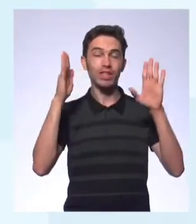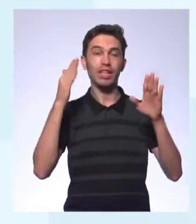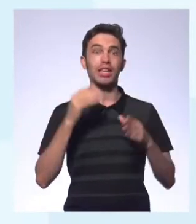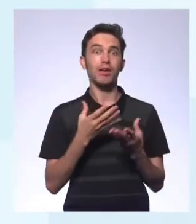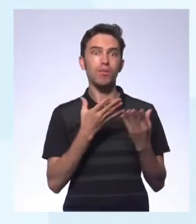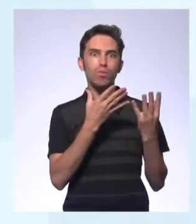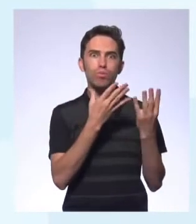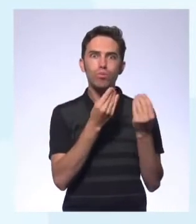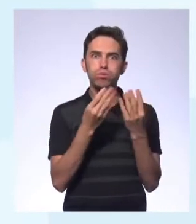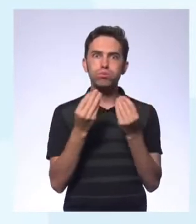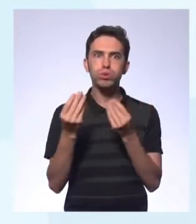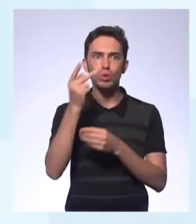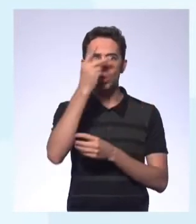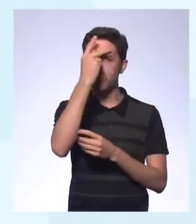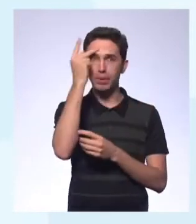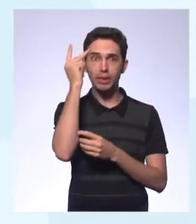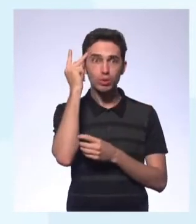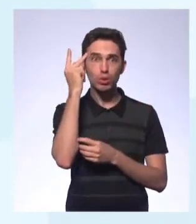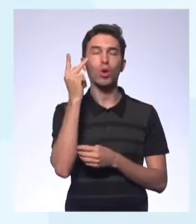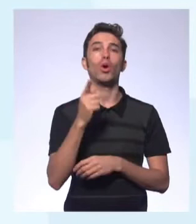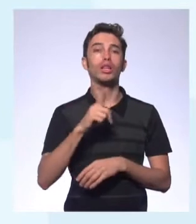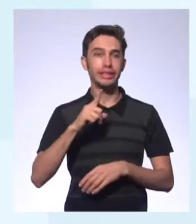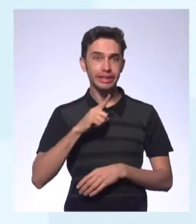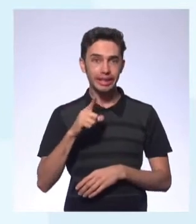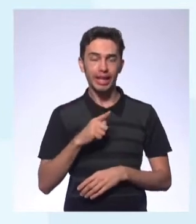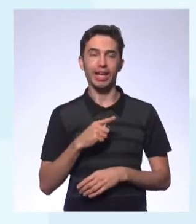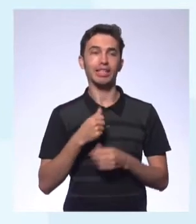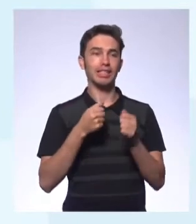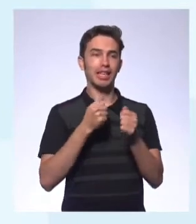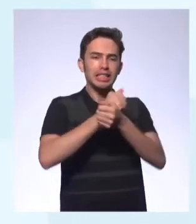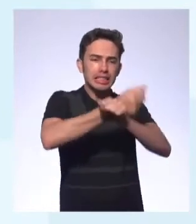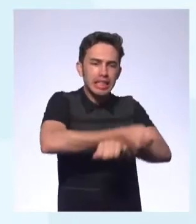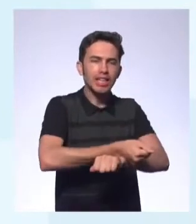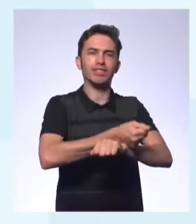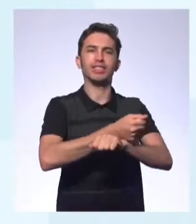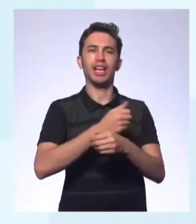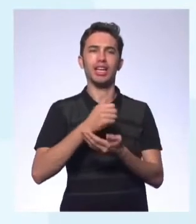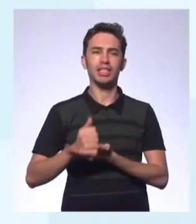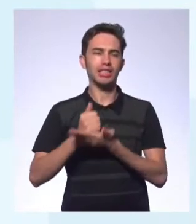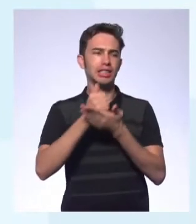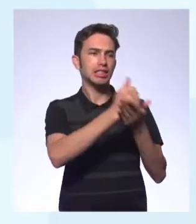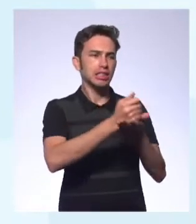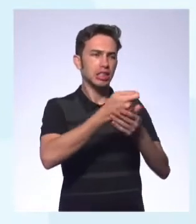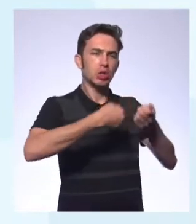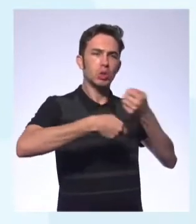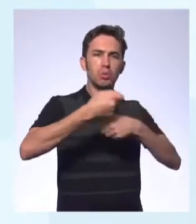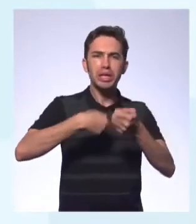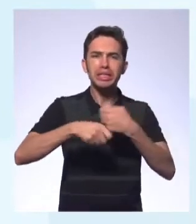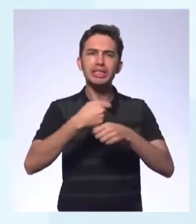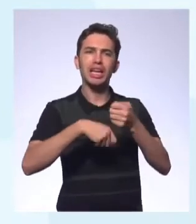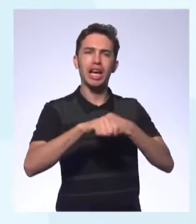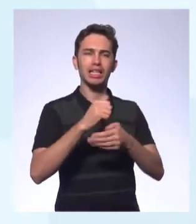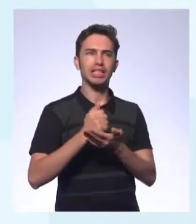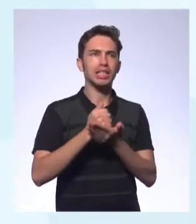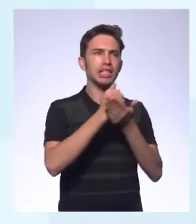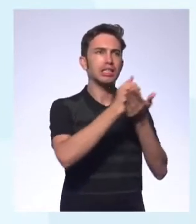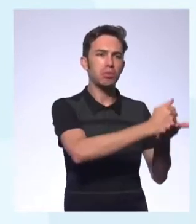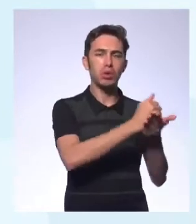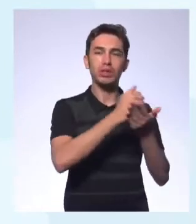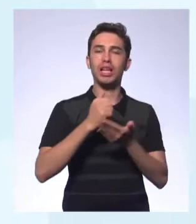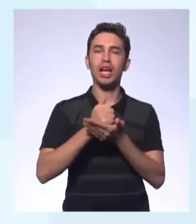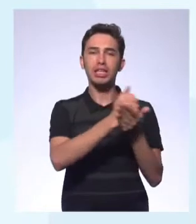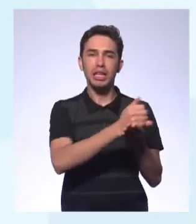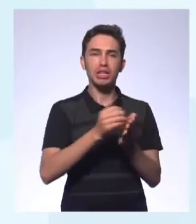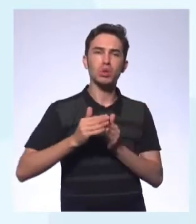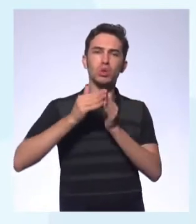grande massa, um grande fluxo de pessoas escravizadas, elas são transportadas através